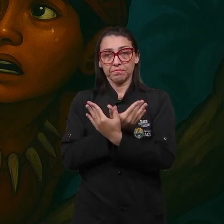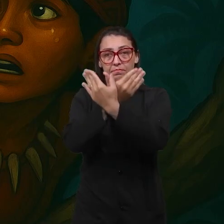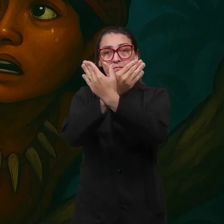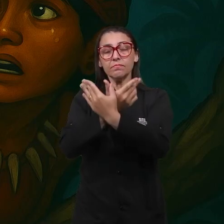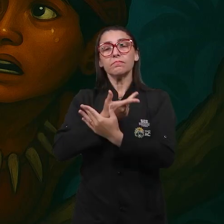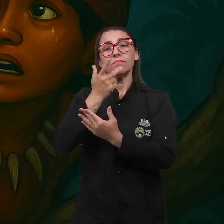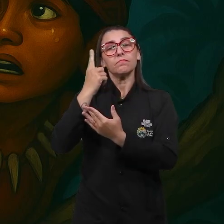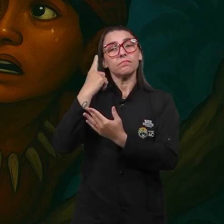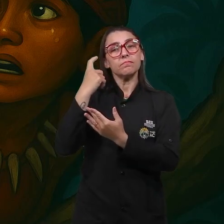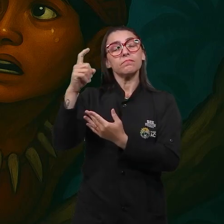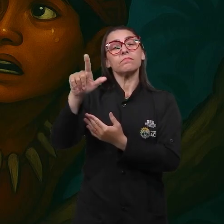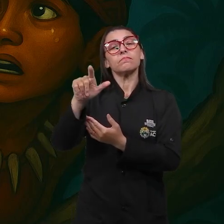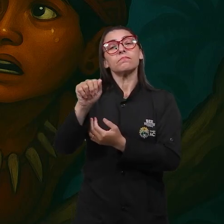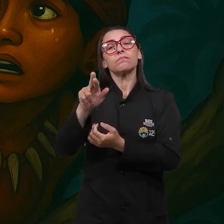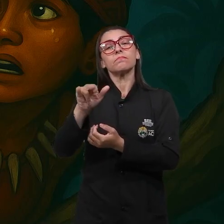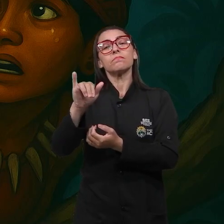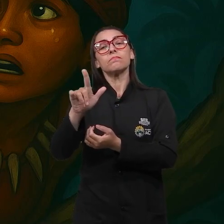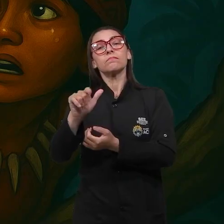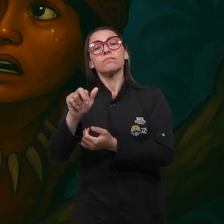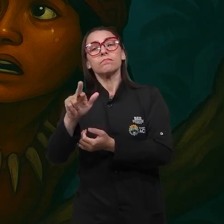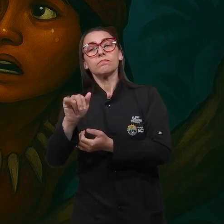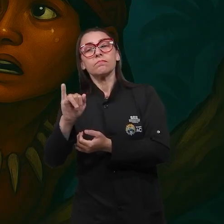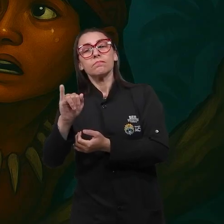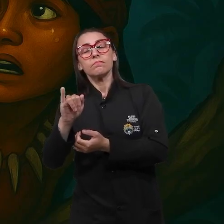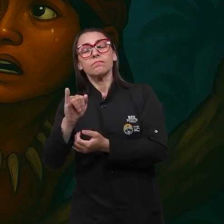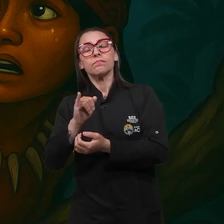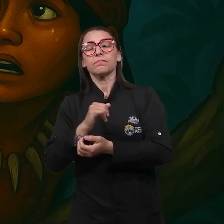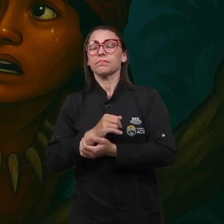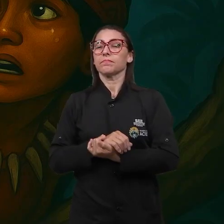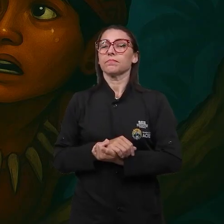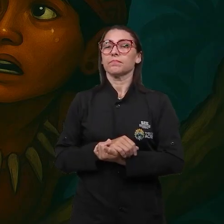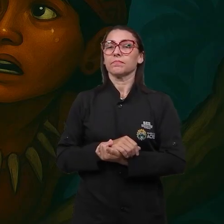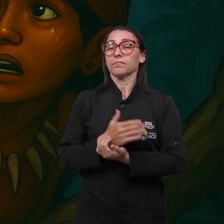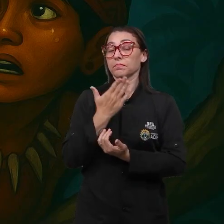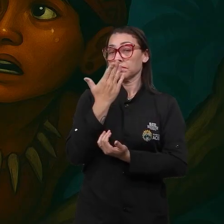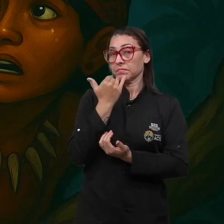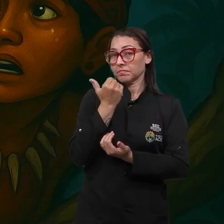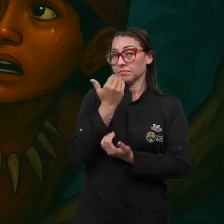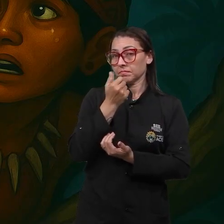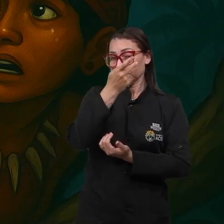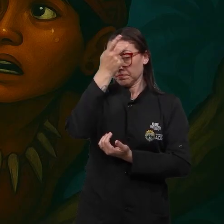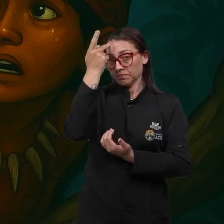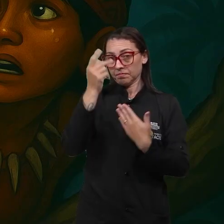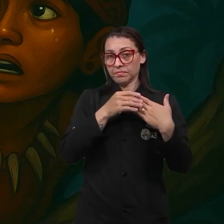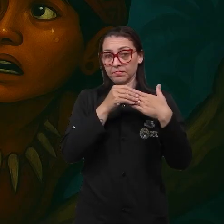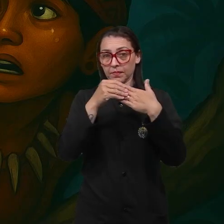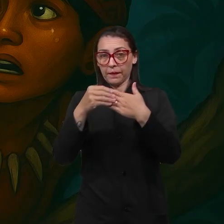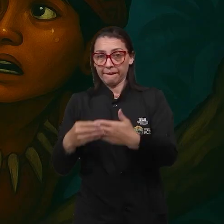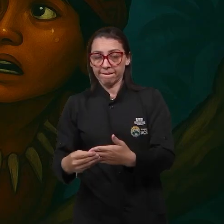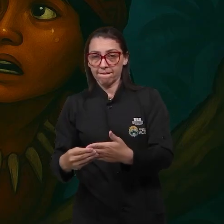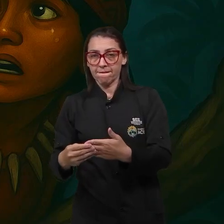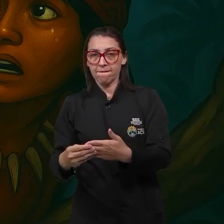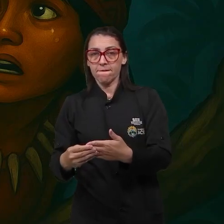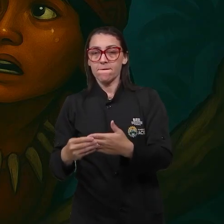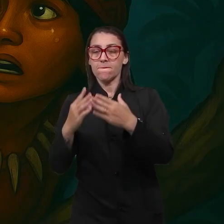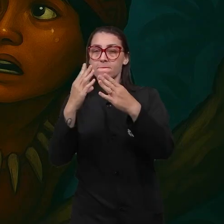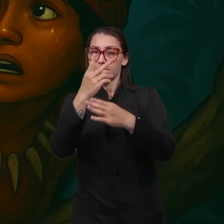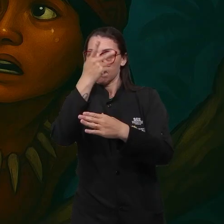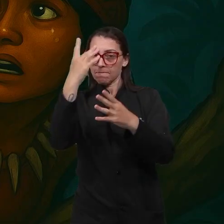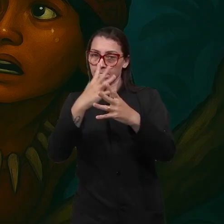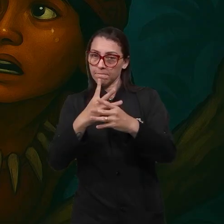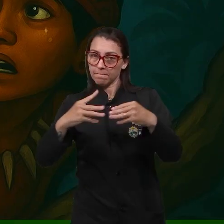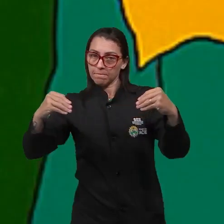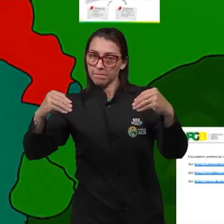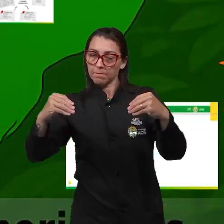grito, Lari-Lari, é um grito de advertência, tá bom? E dizem que ela come as pessoas, ela leva, a pessoa geralmente some.